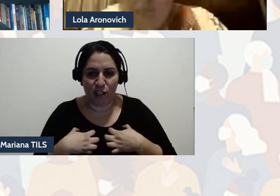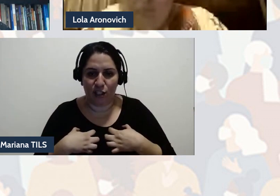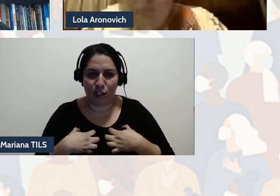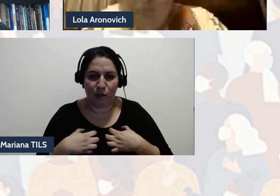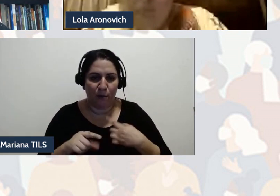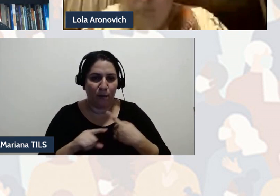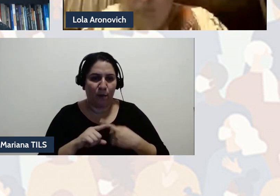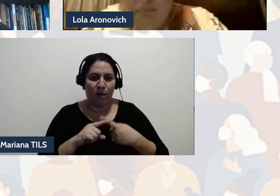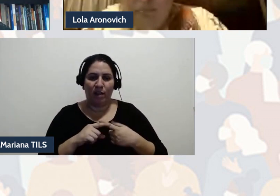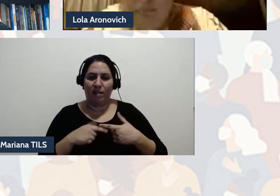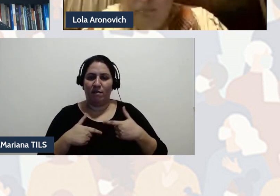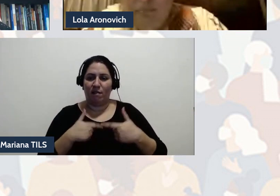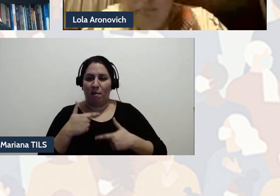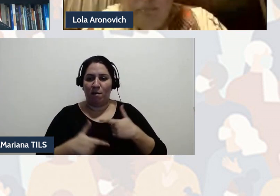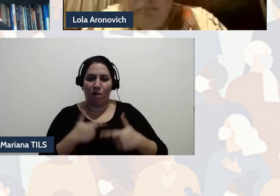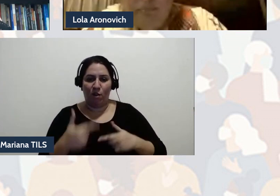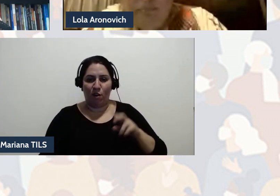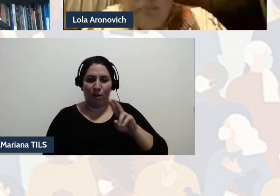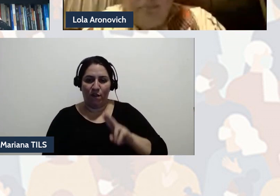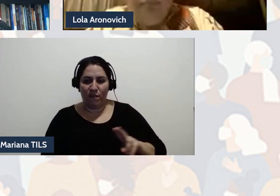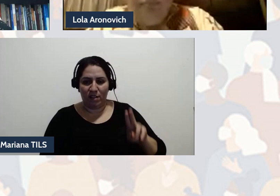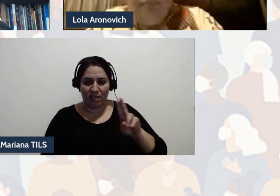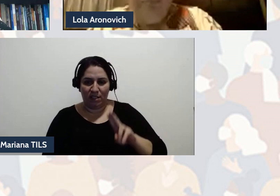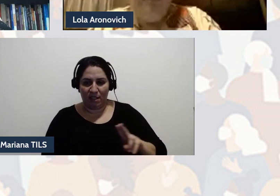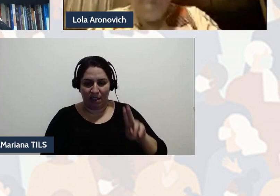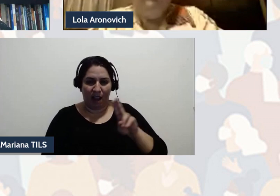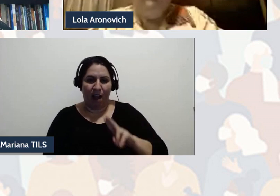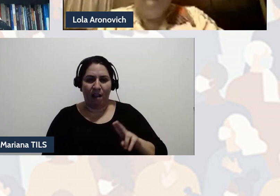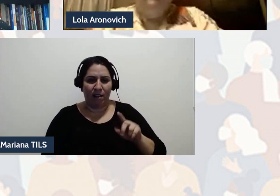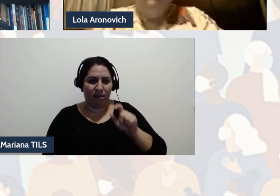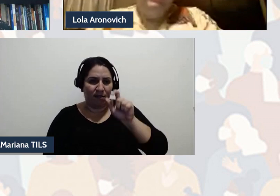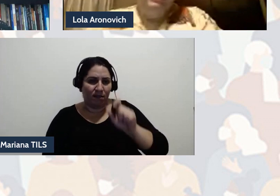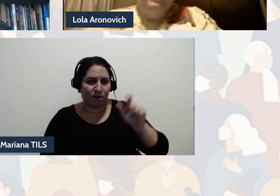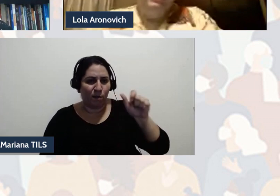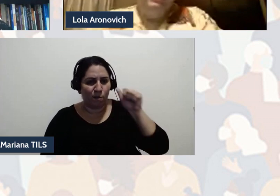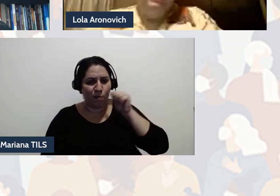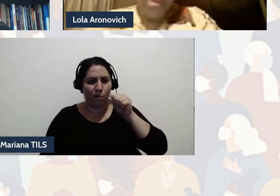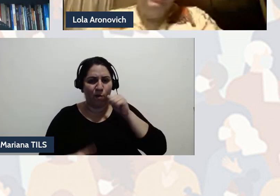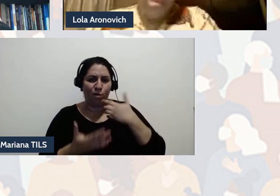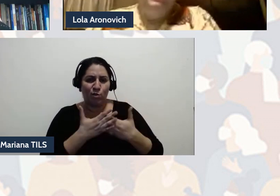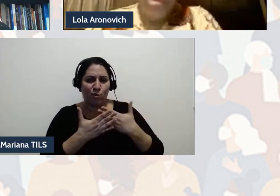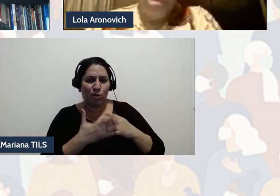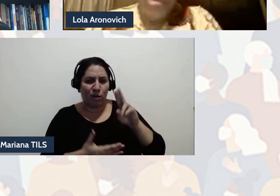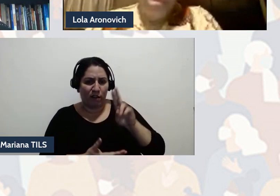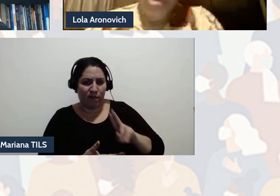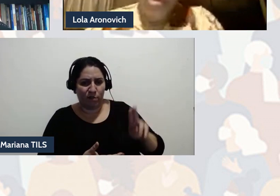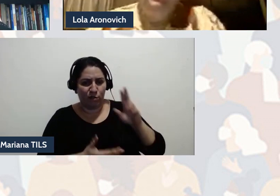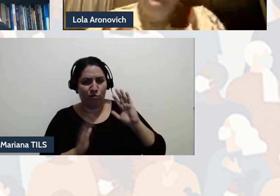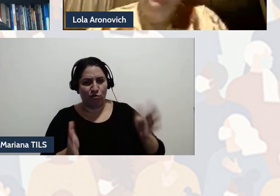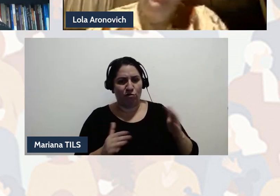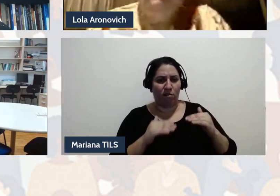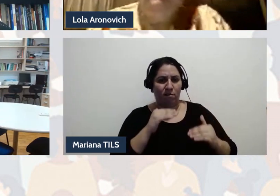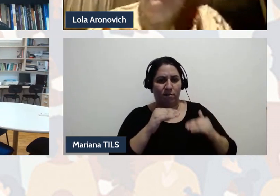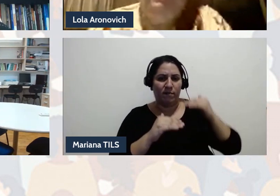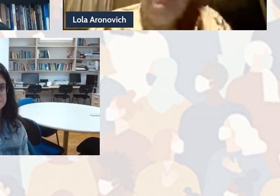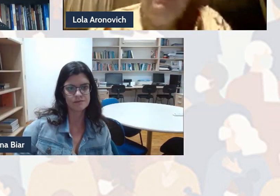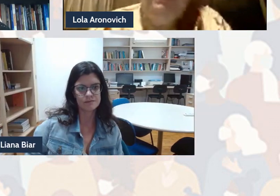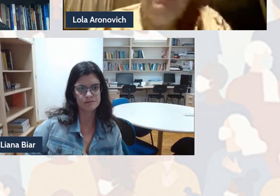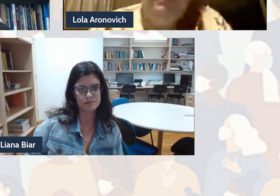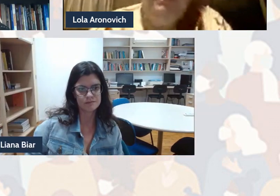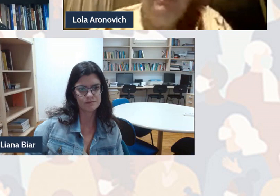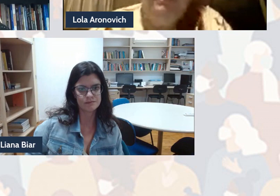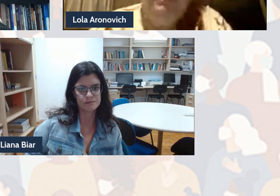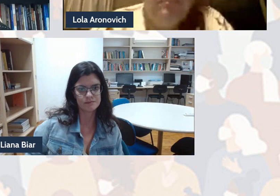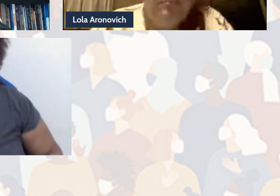de universitárias. São mulheres que, vamos dizer assim, estão num grau de independência, ou de busca